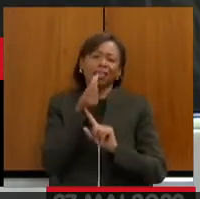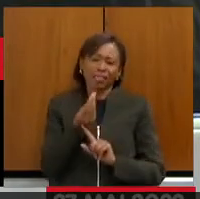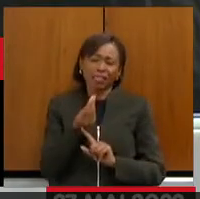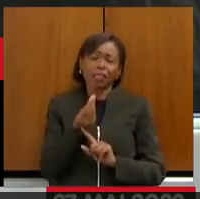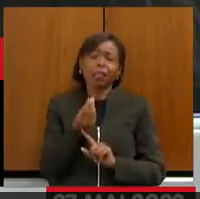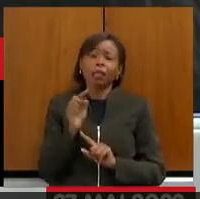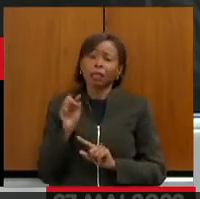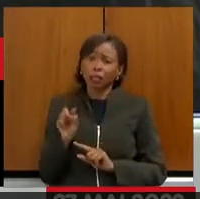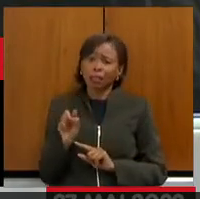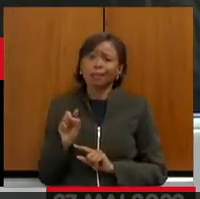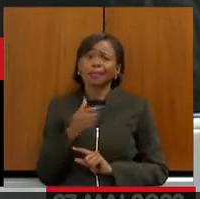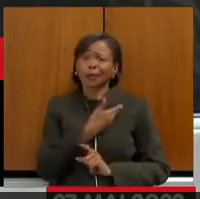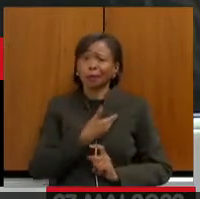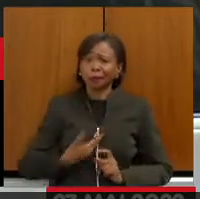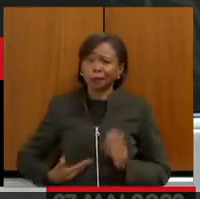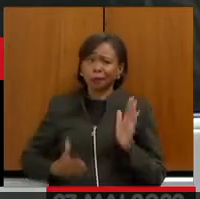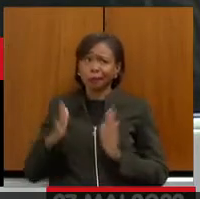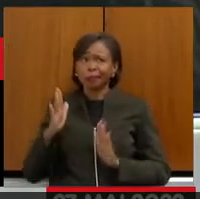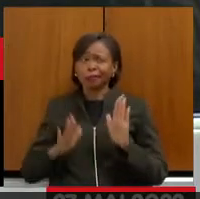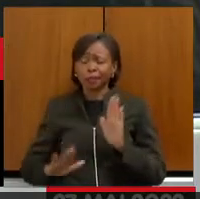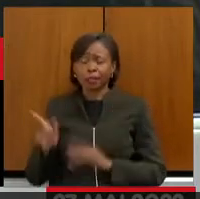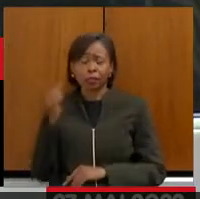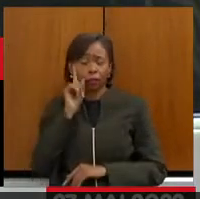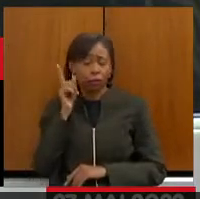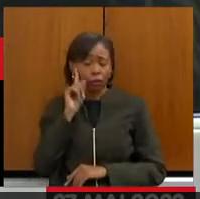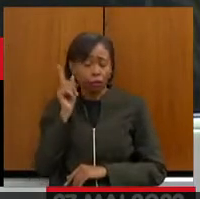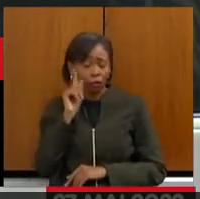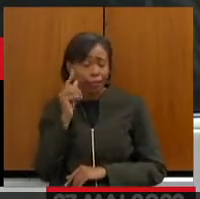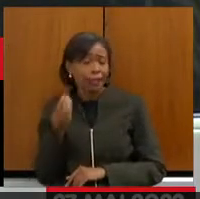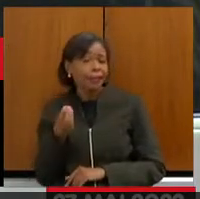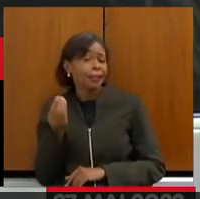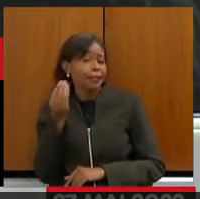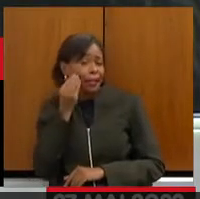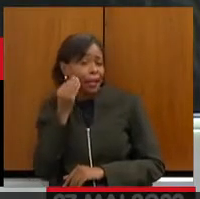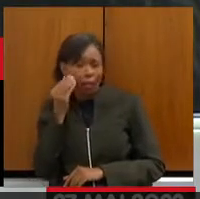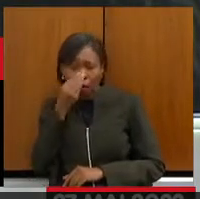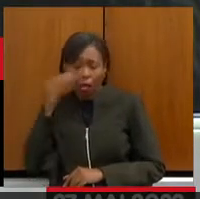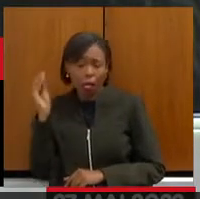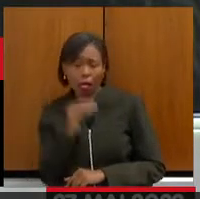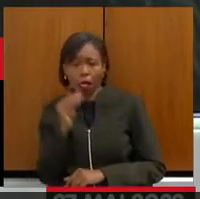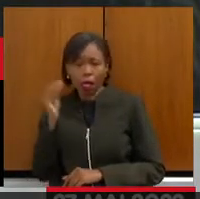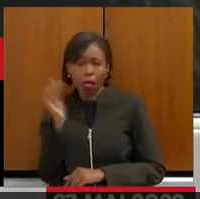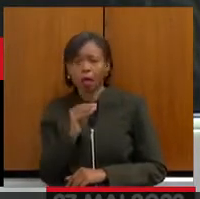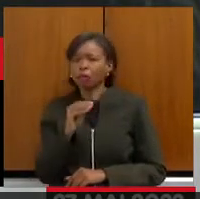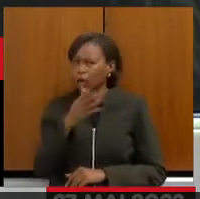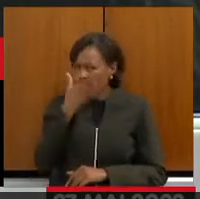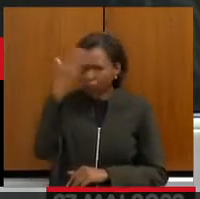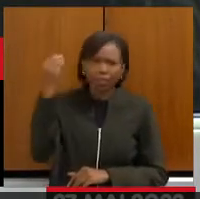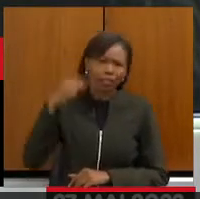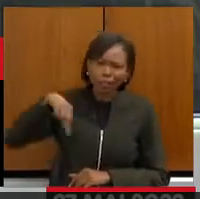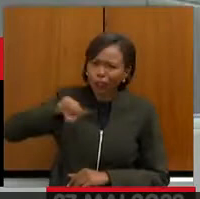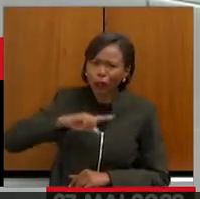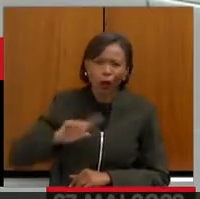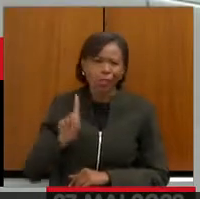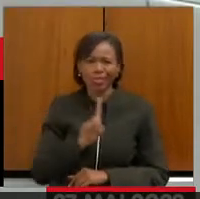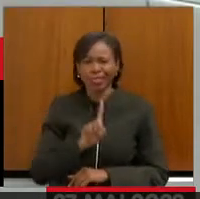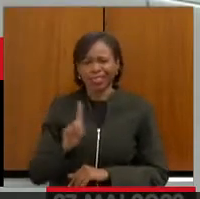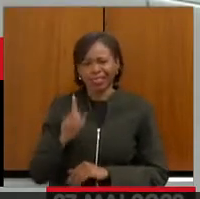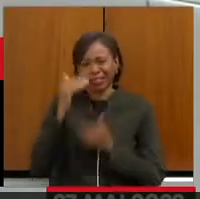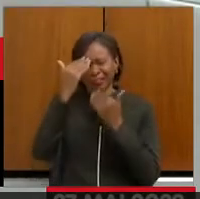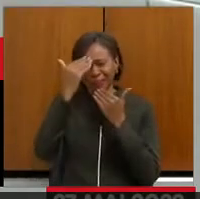que todos os dias tenta nos sabotar Nós não seremos esquecidos muito obrigada gente